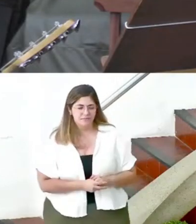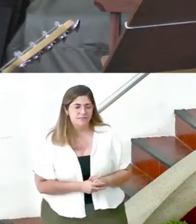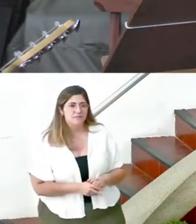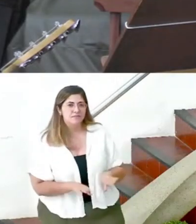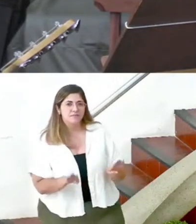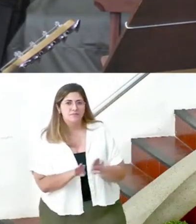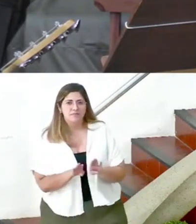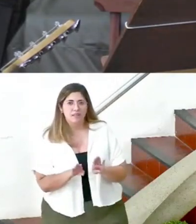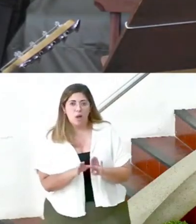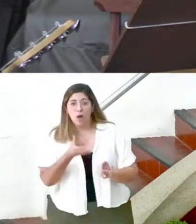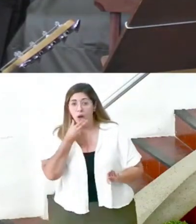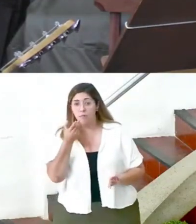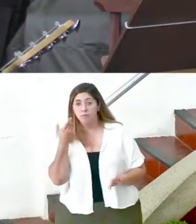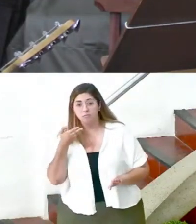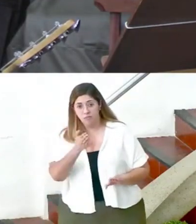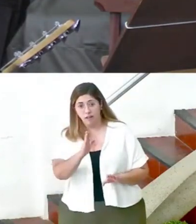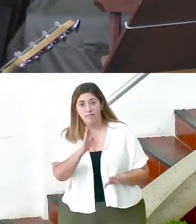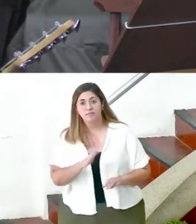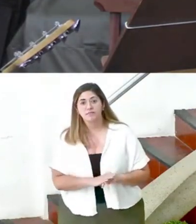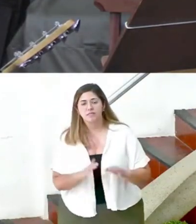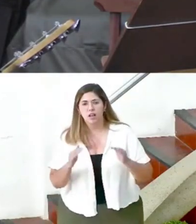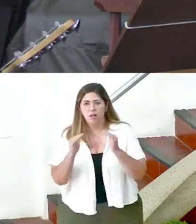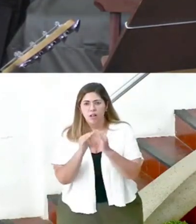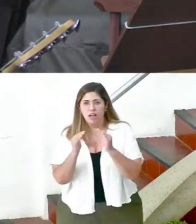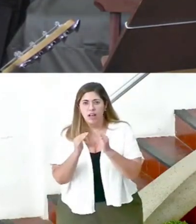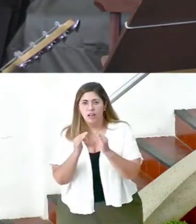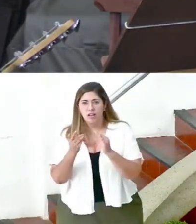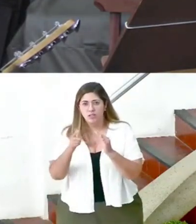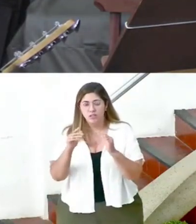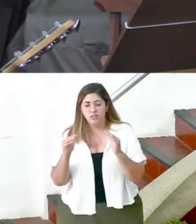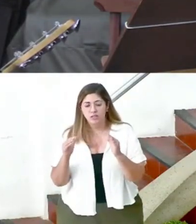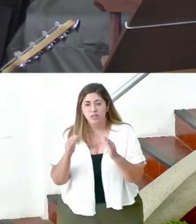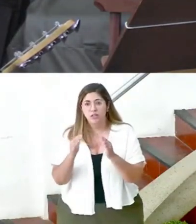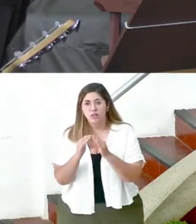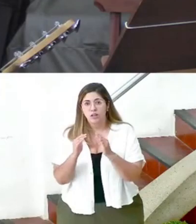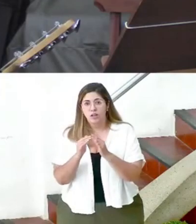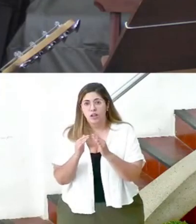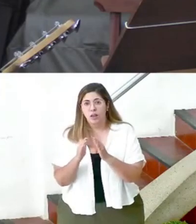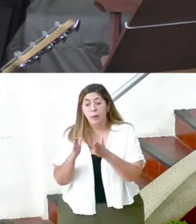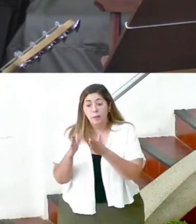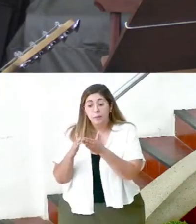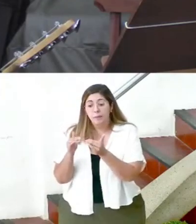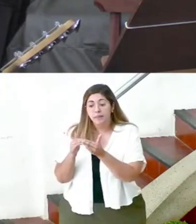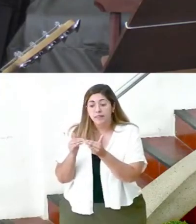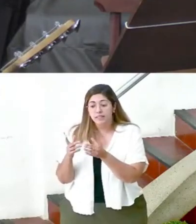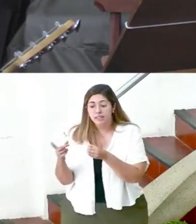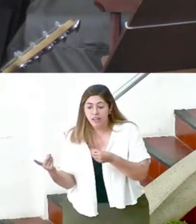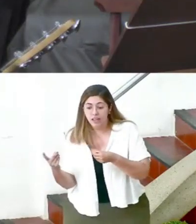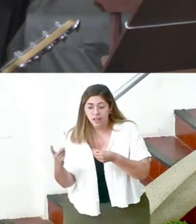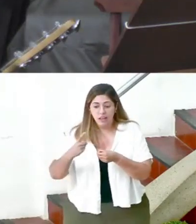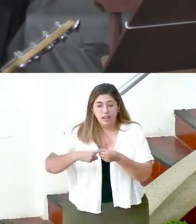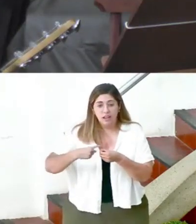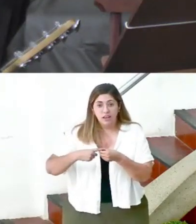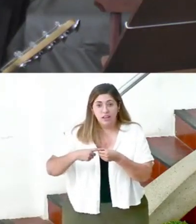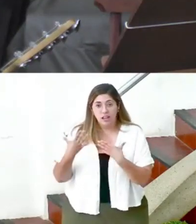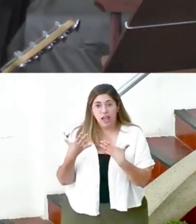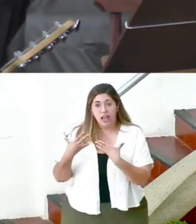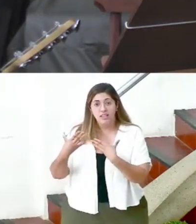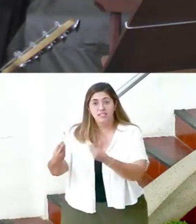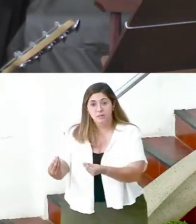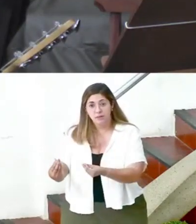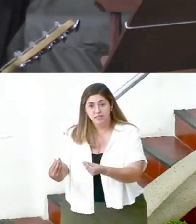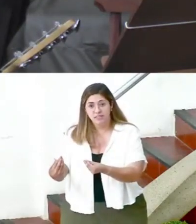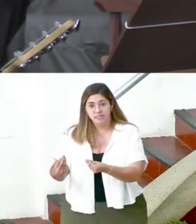de volta aí para sua casa. No seu lugar, eu poderia pedir que você viesse me servir, Filemão, porque você